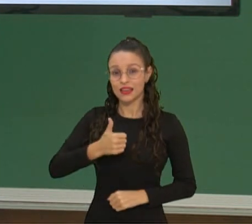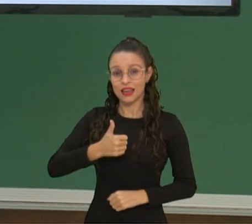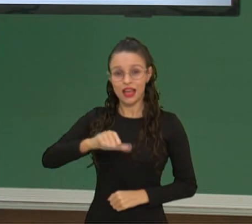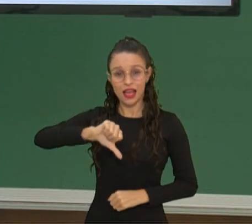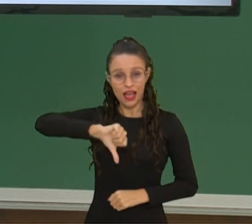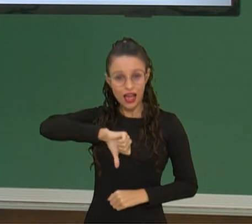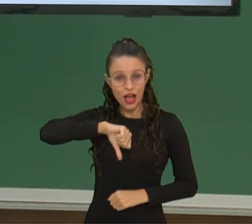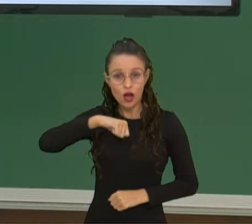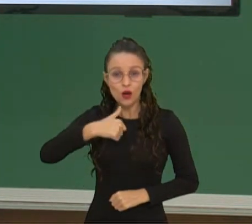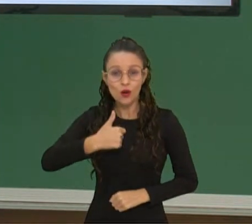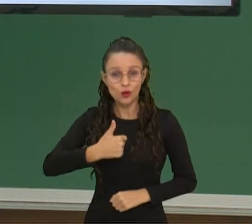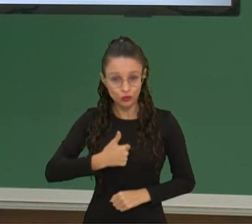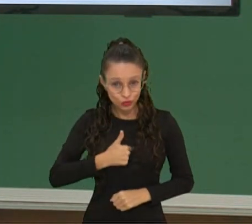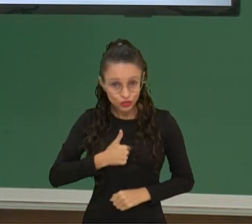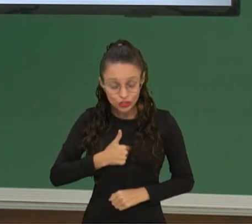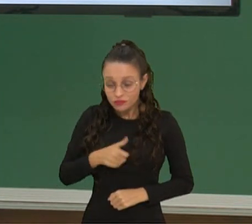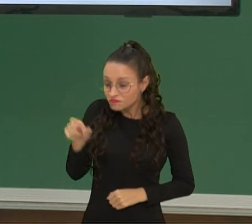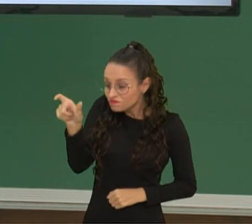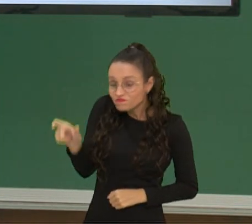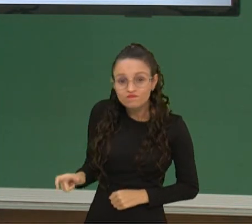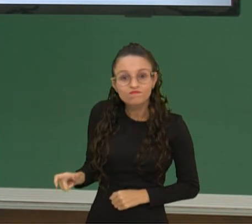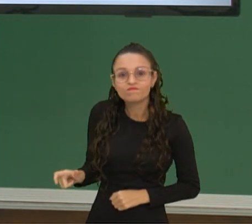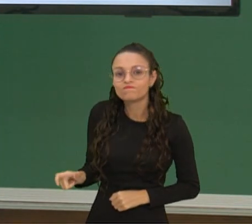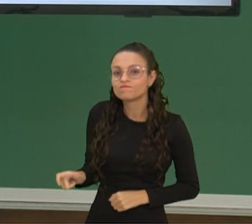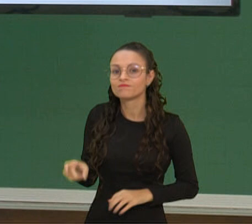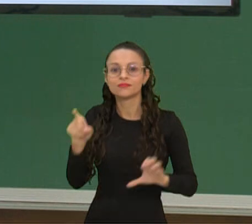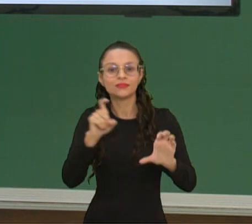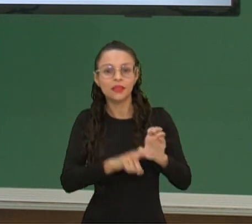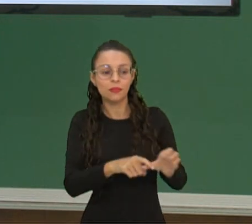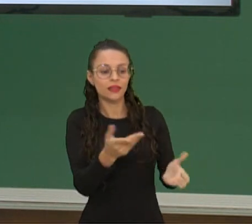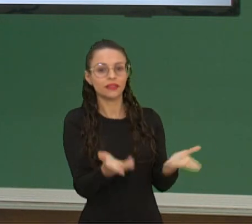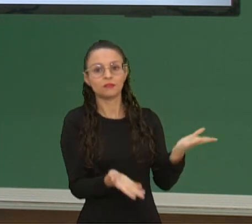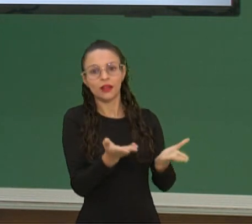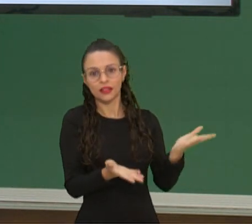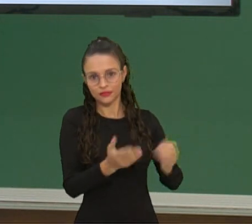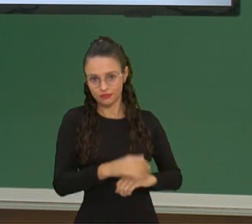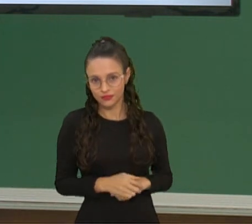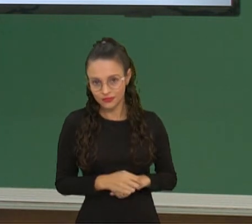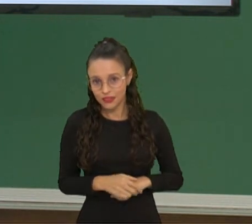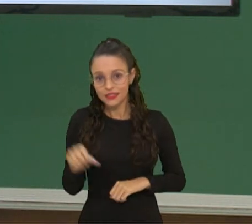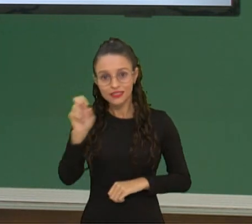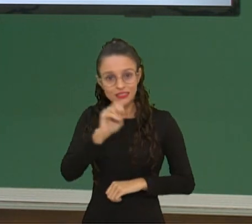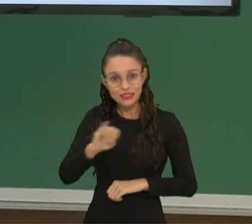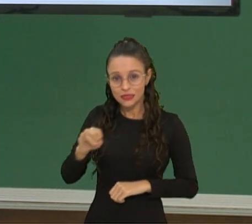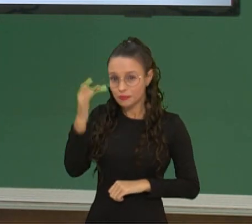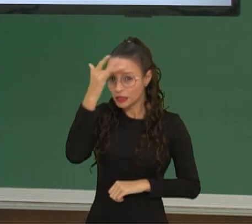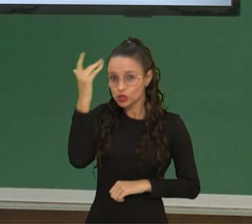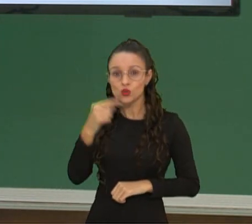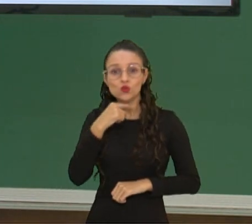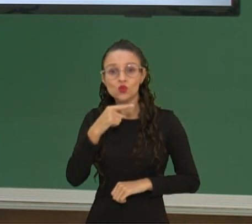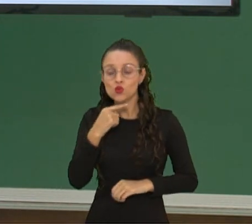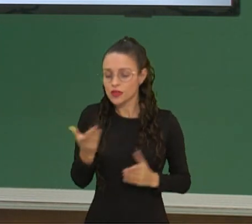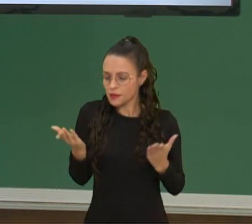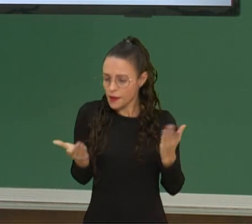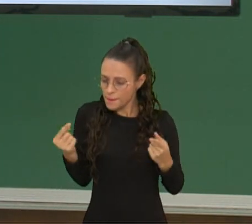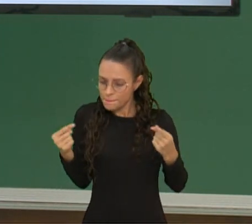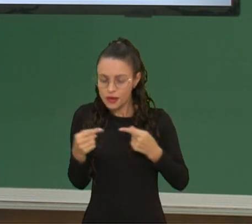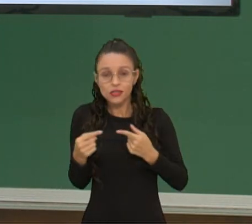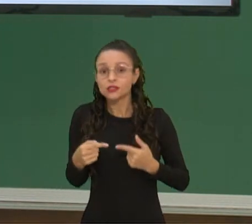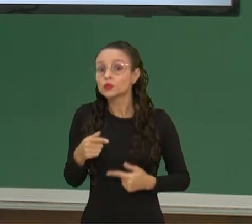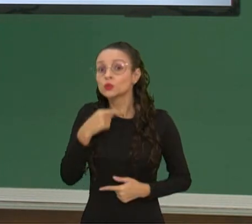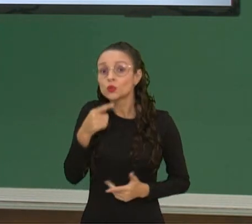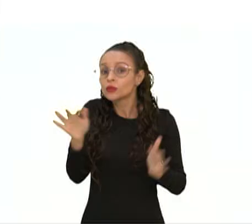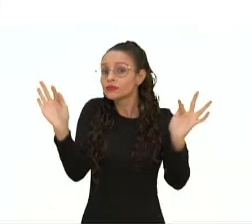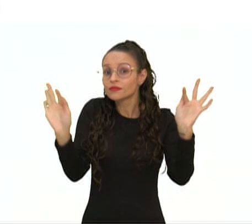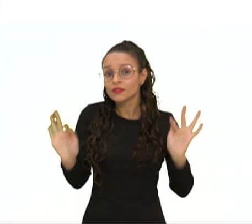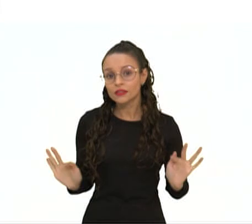dessa pessoa que tem anorexia ela depende da balança então enquanto a pessoa não atingir aquele peso ela não está nunca